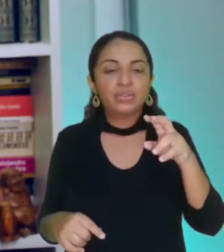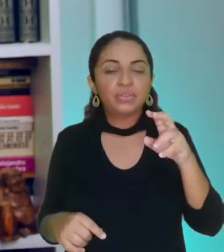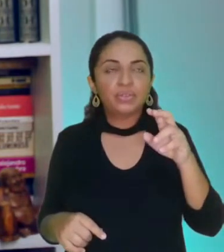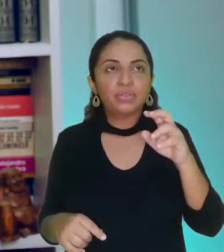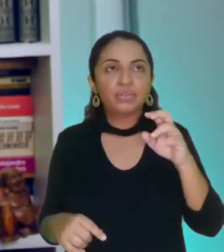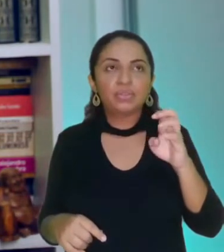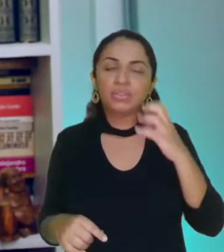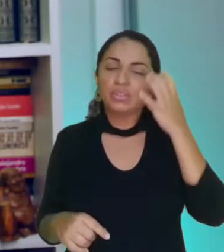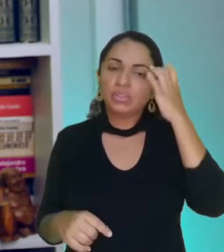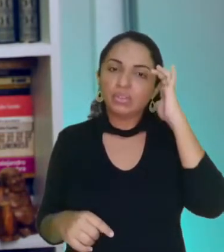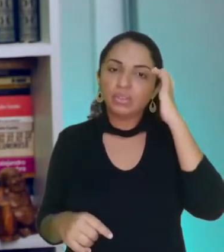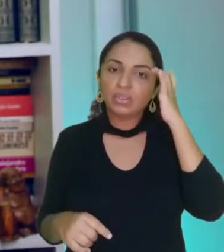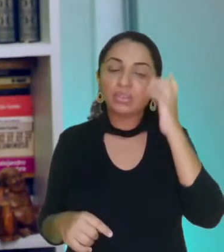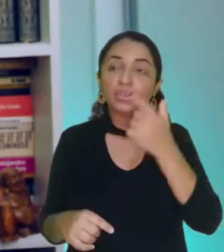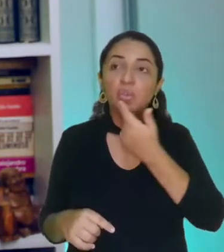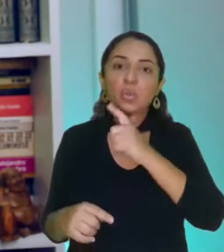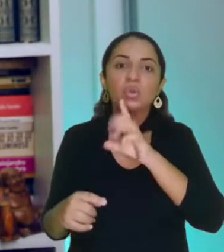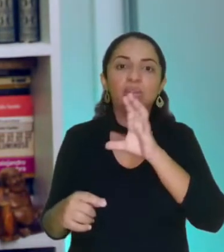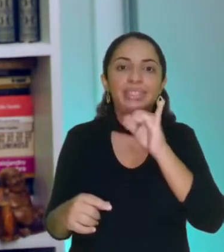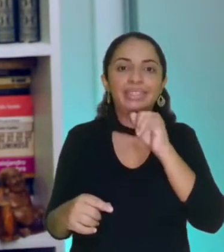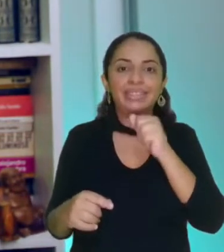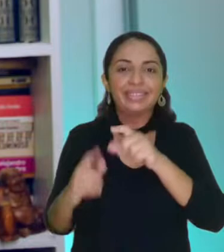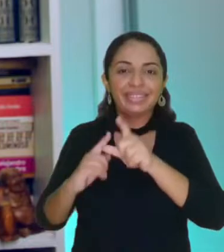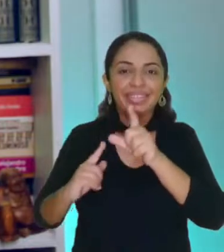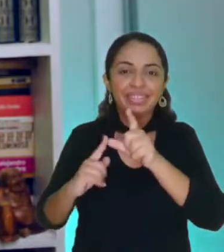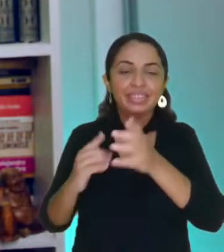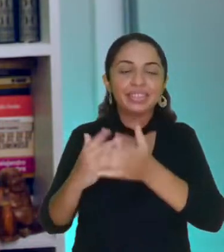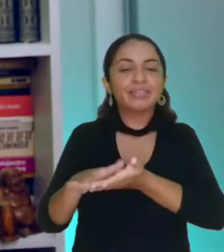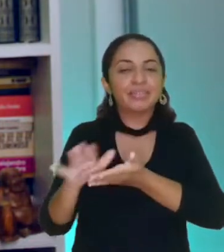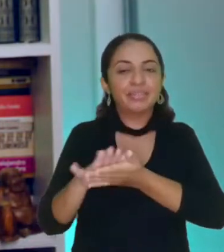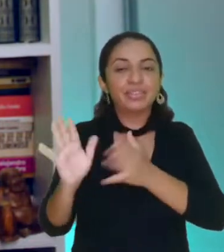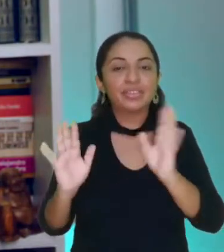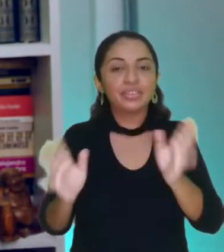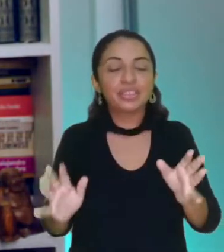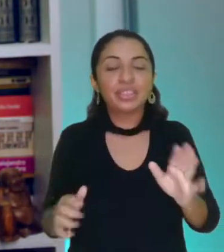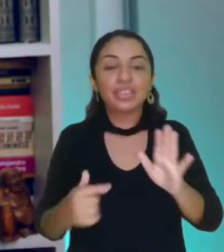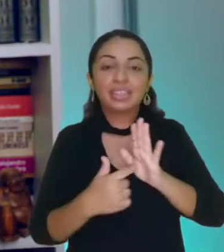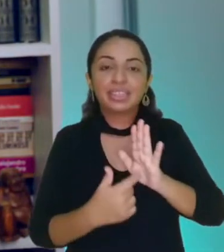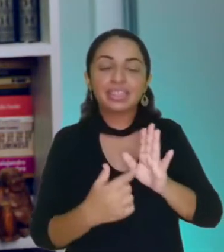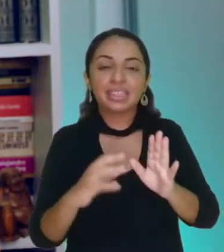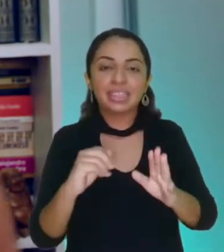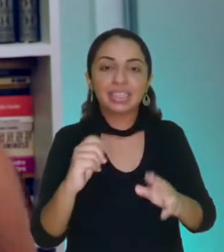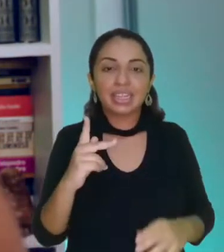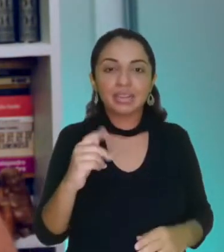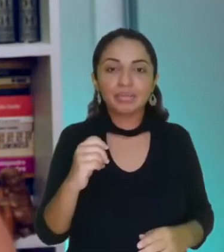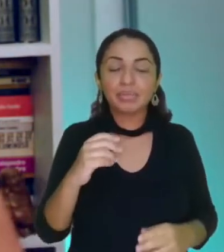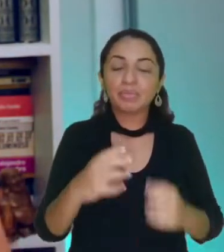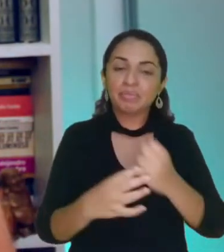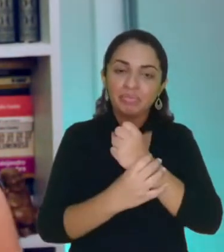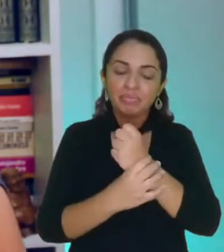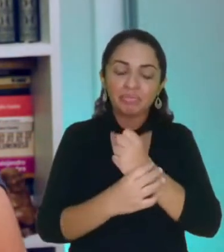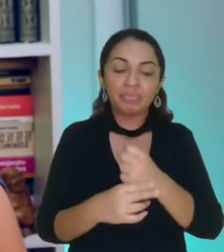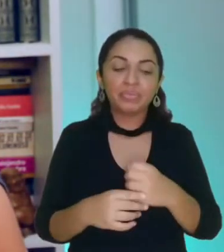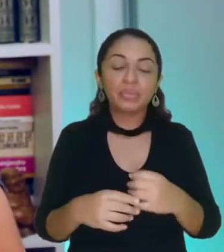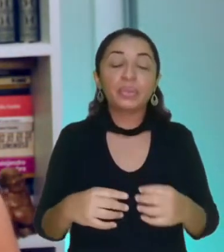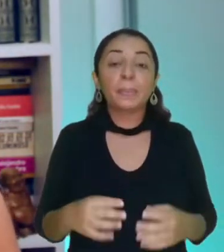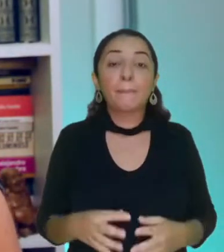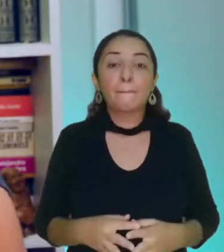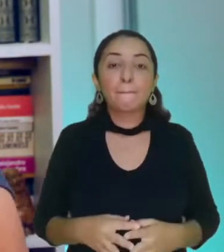acho que é o quarto de Giovanni. Saiu pela Companhia das Letras. A capinha tá saindo aqui, mas tá muito bem conservado.